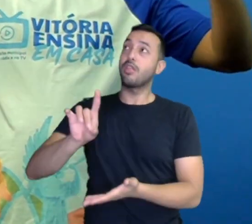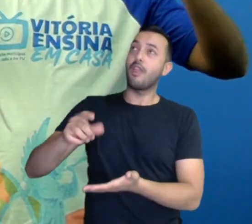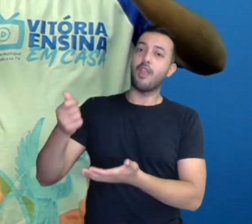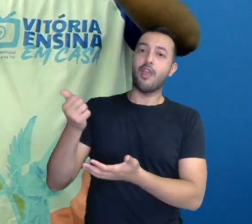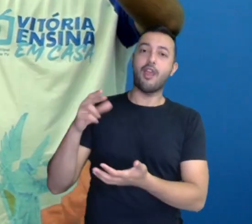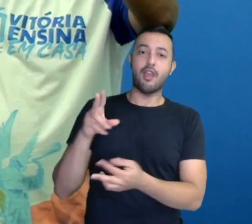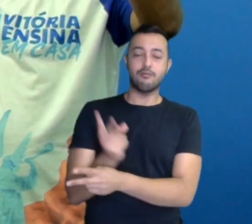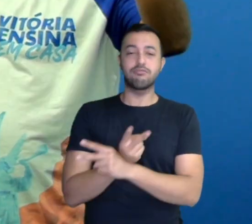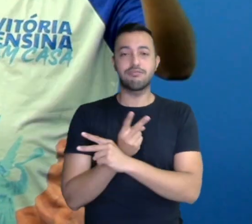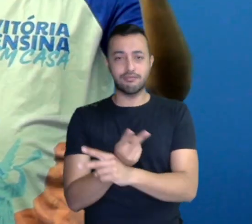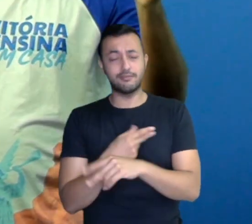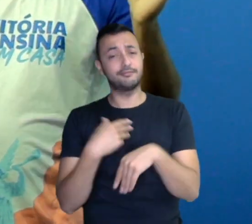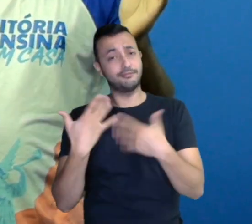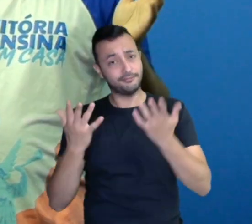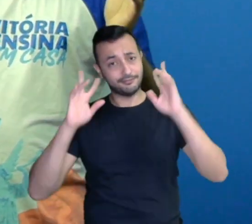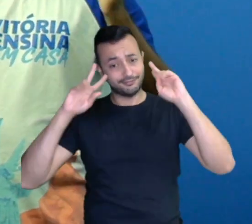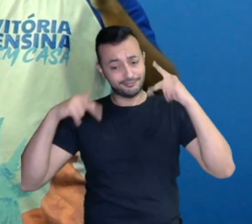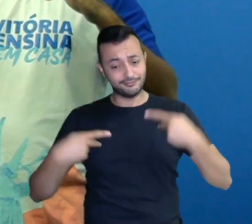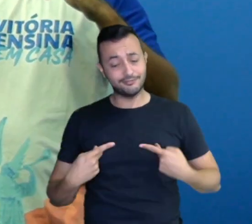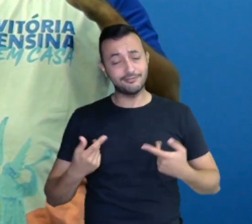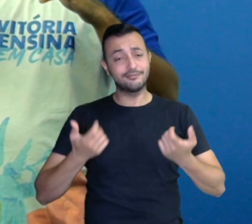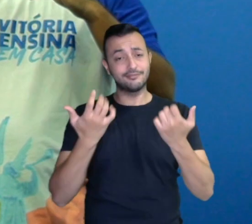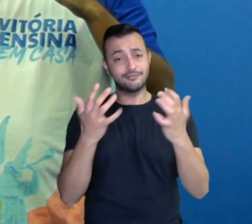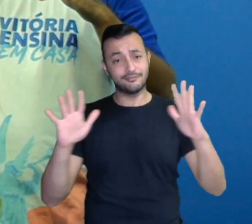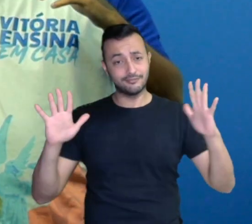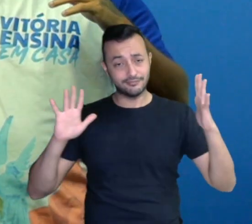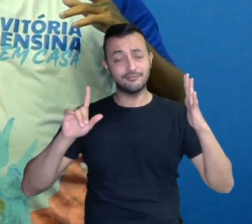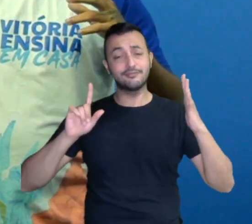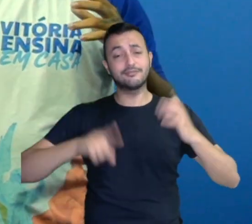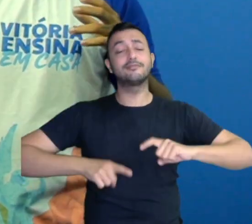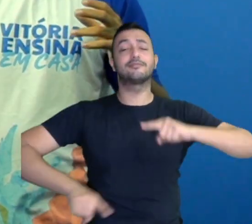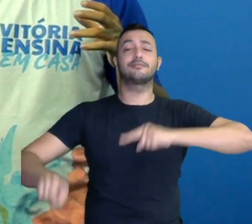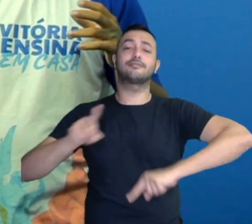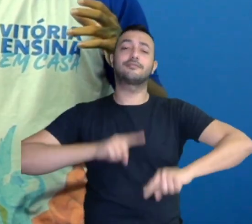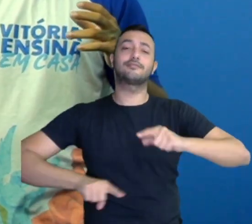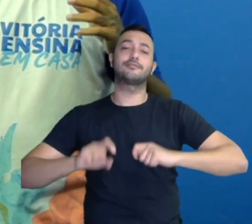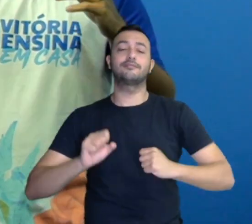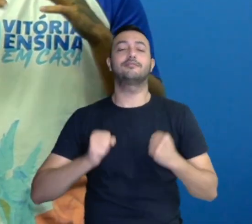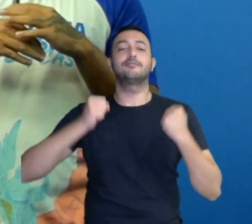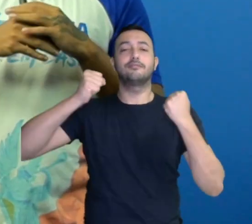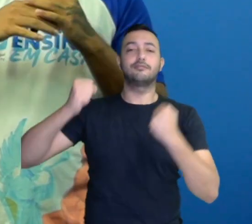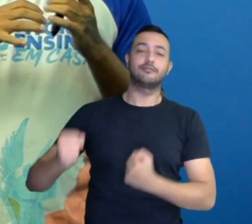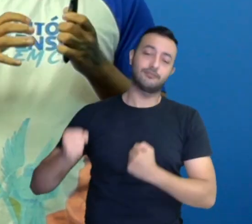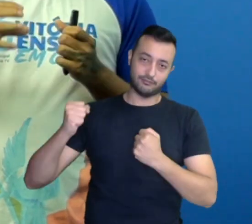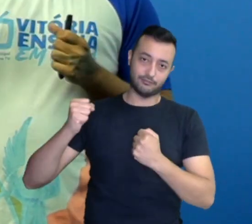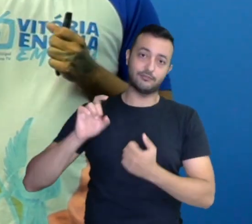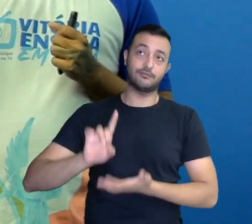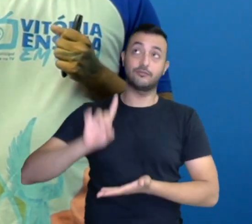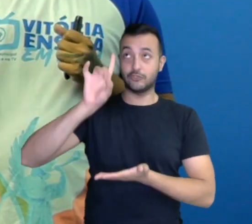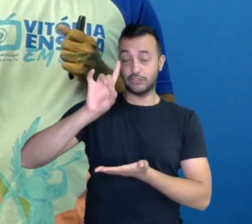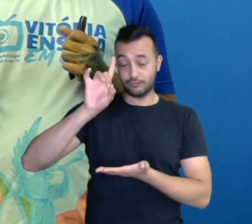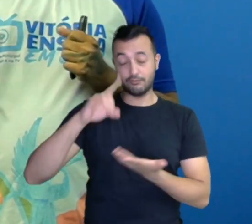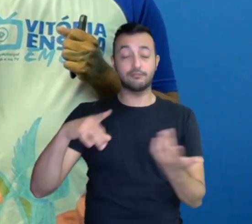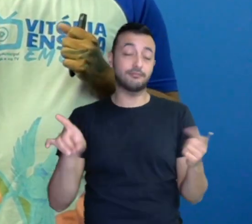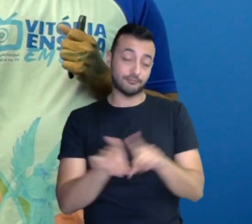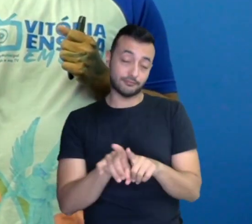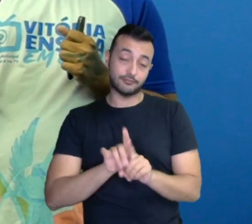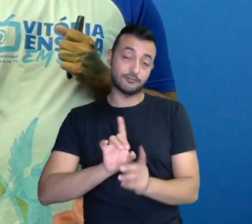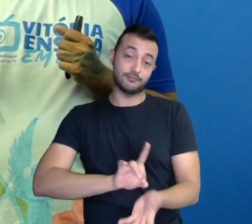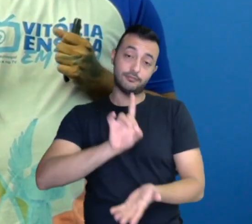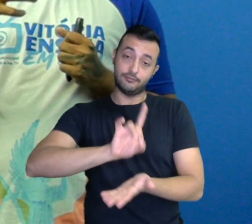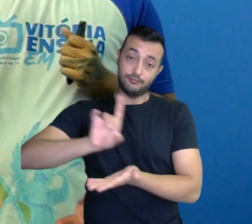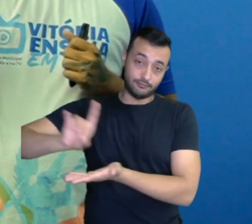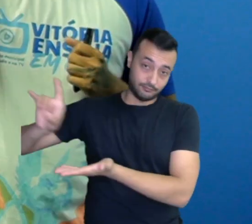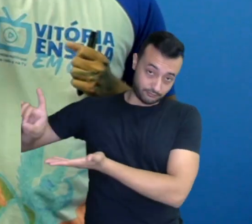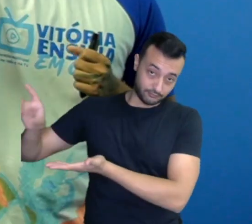da natureza e os aspectos humanos, né, eram regidos por essas divindades. Assim como essas divindades,